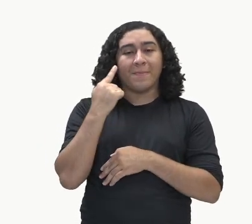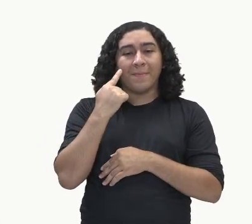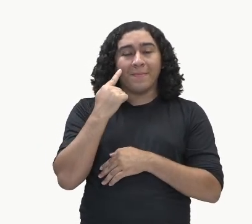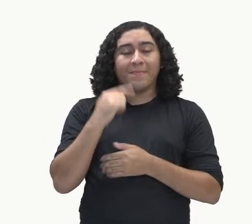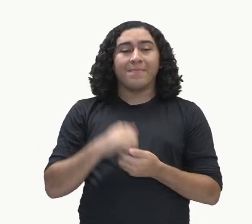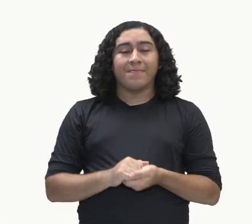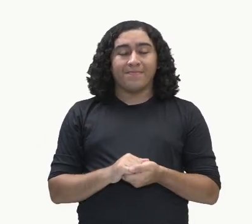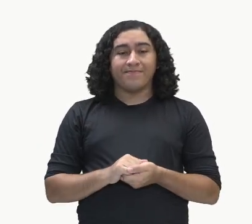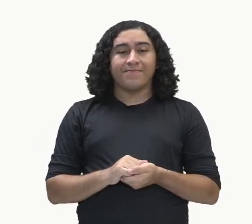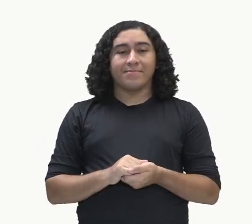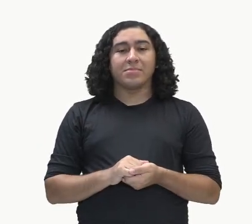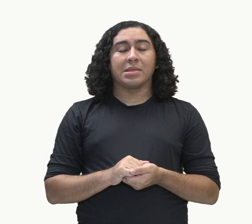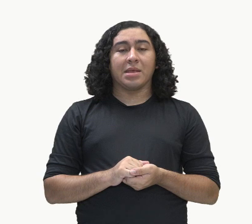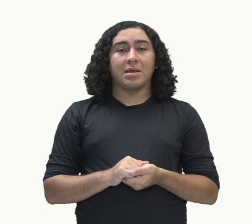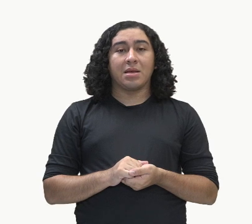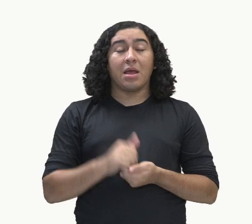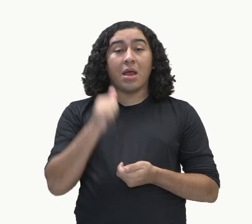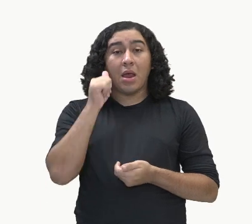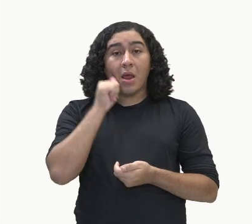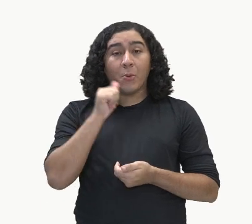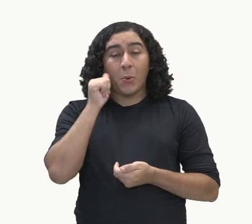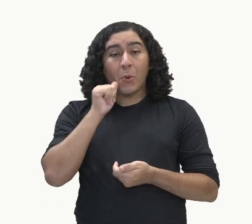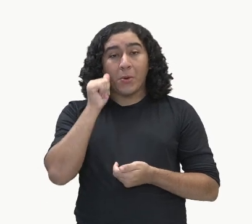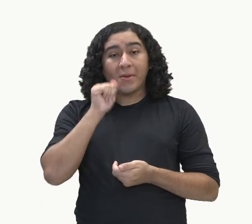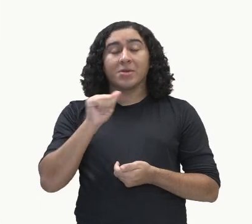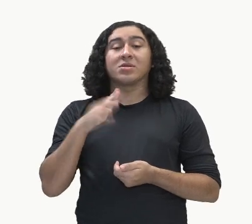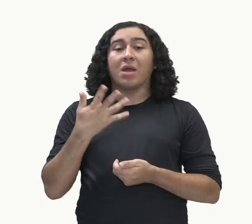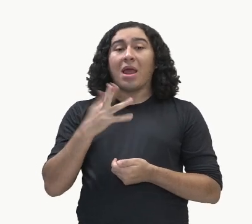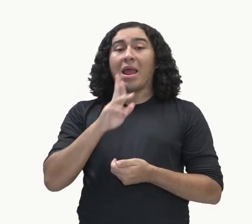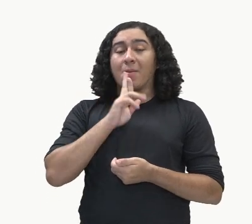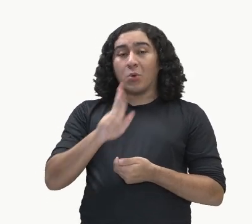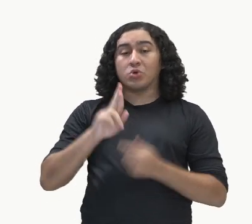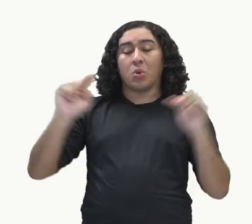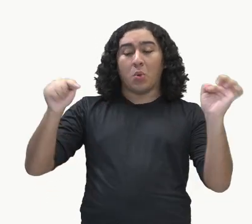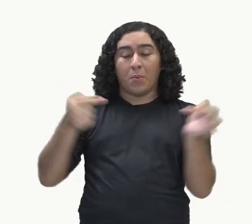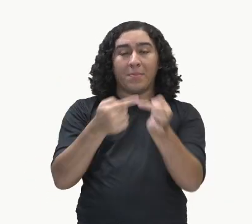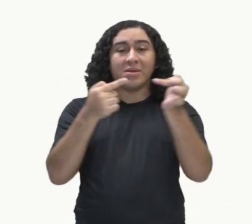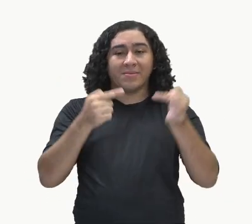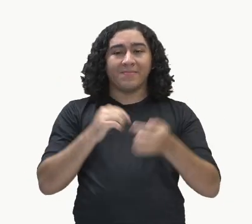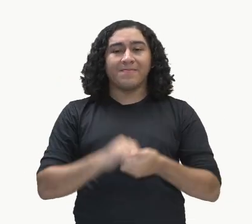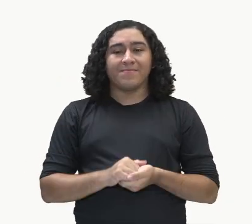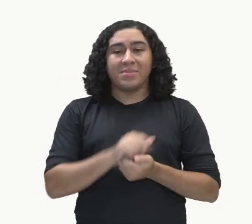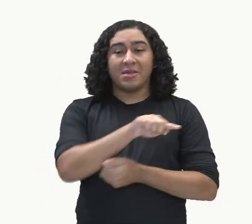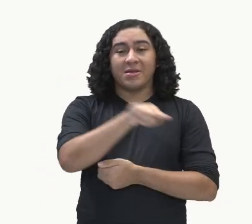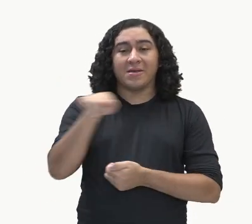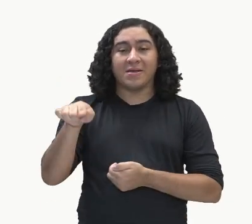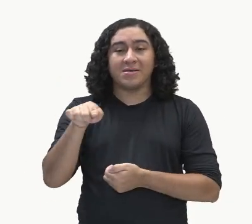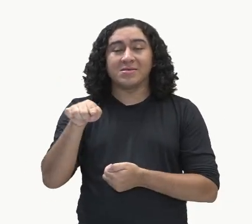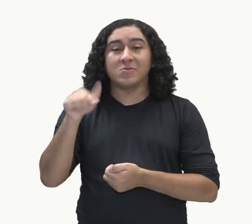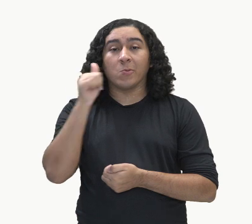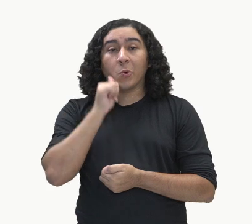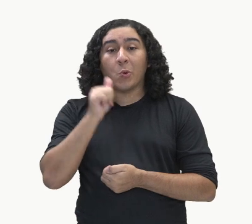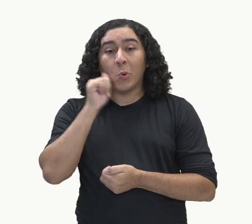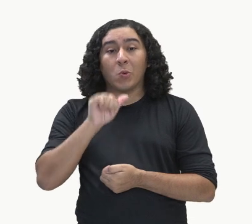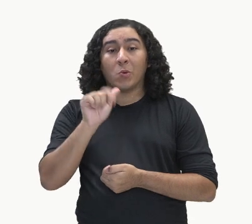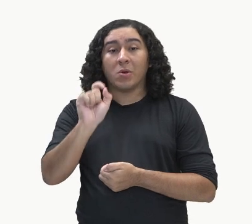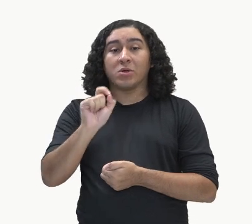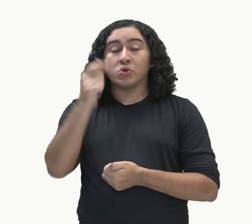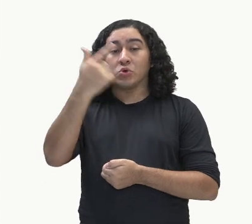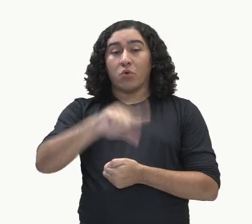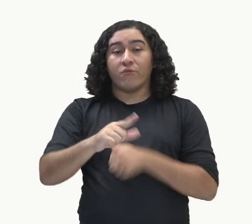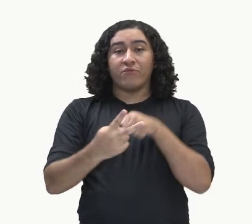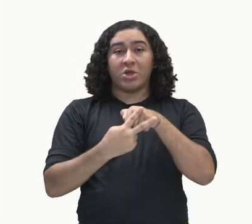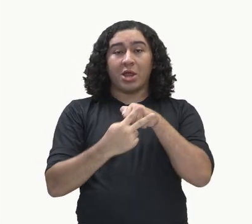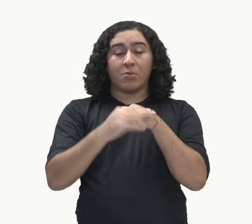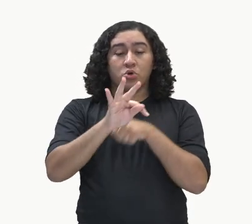garotas, girls. Então, a palavra que vai concordar, não é? Estas garotas. Novamente, o meu verbo to